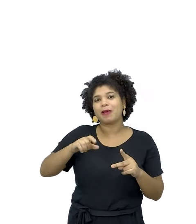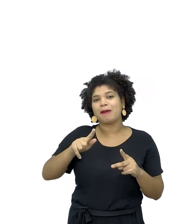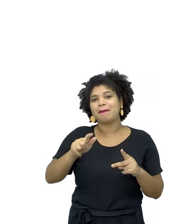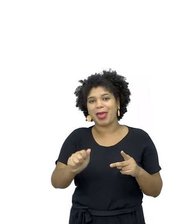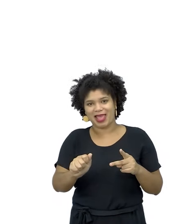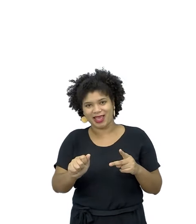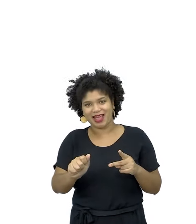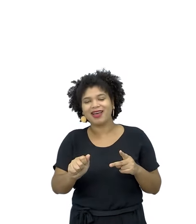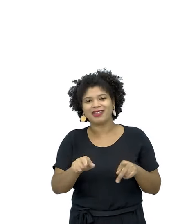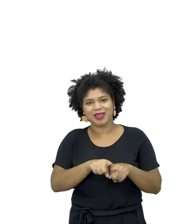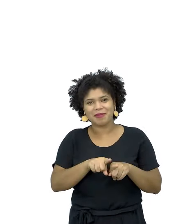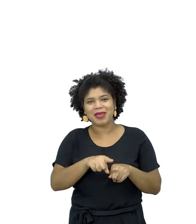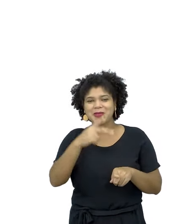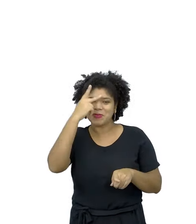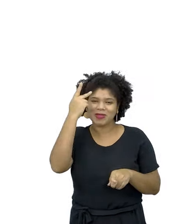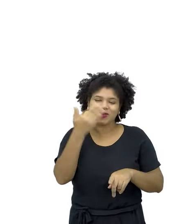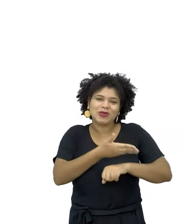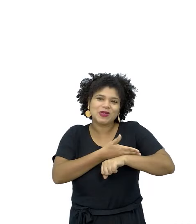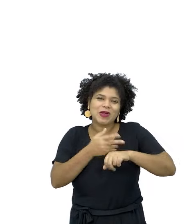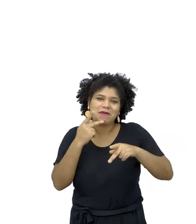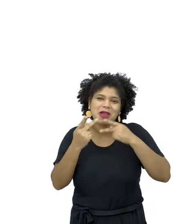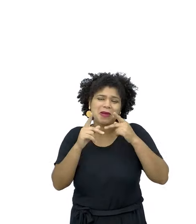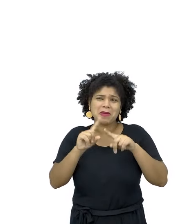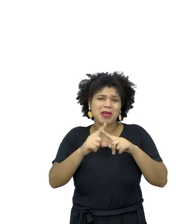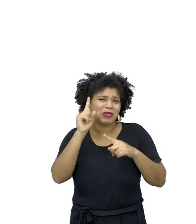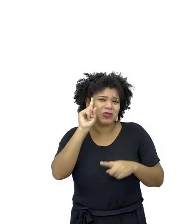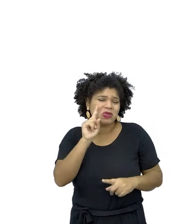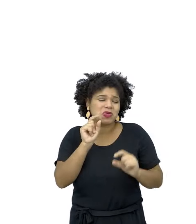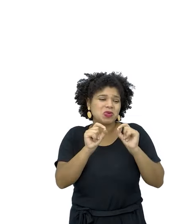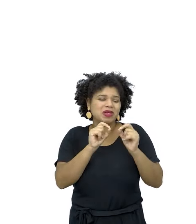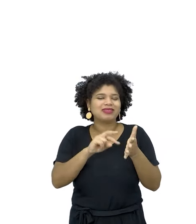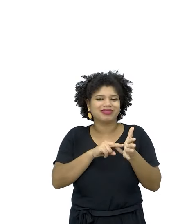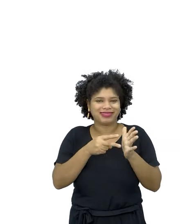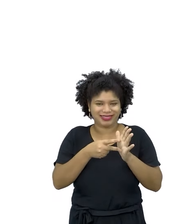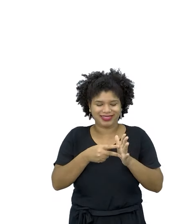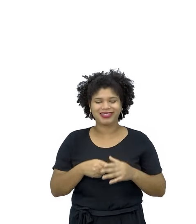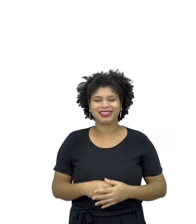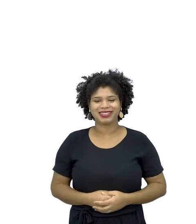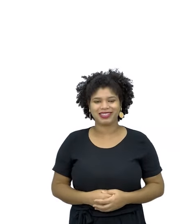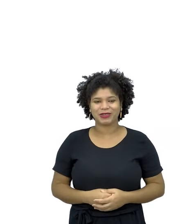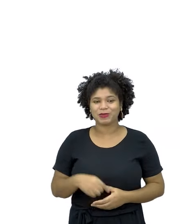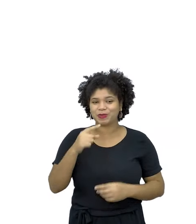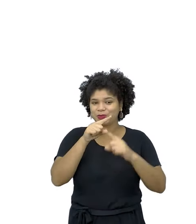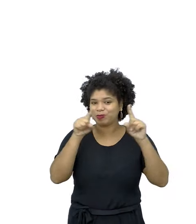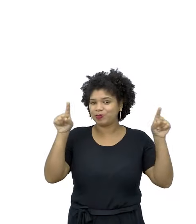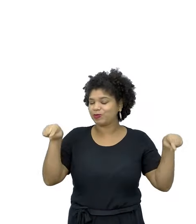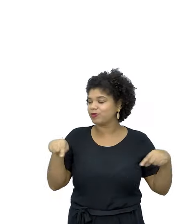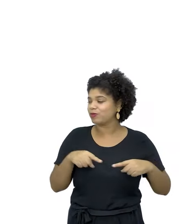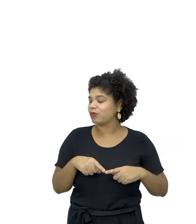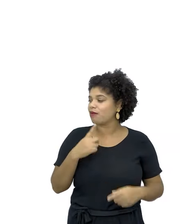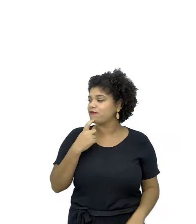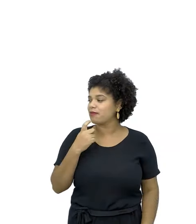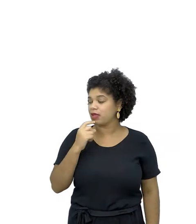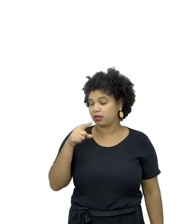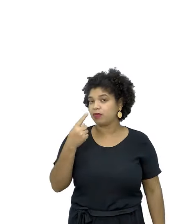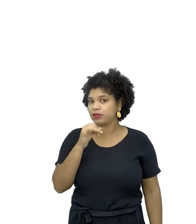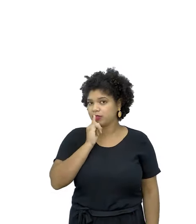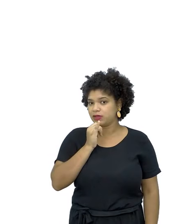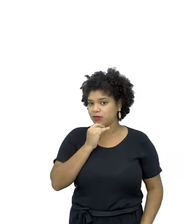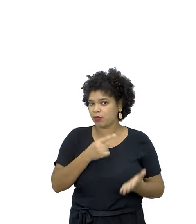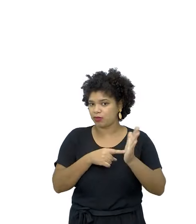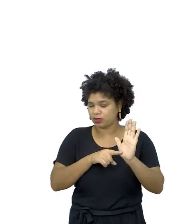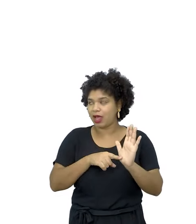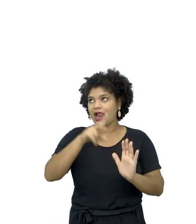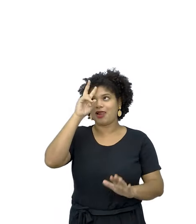notação científica, tá? É o prefixo da notação. Então, é isso que nós vamos trabalhar. Está em vermelho que depois a gente vai fazer um exemplo a respeito disso aí, só para a gente